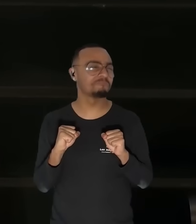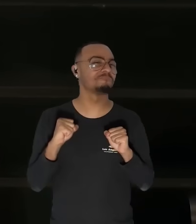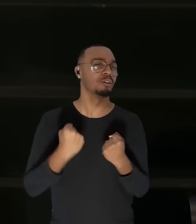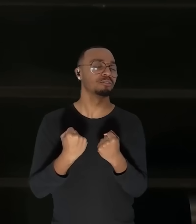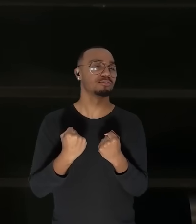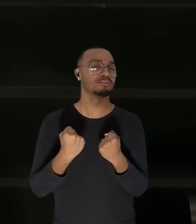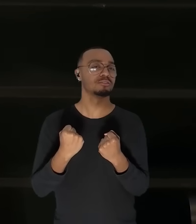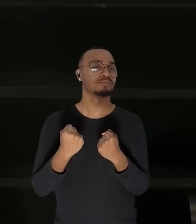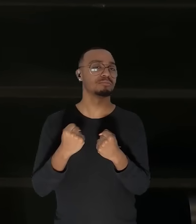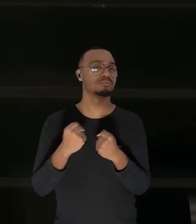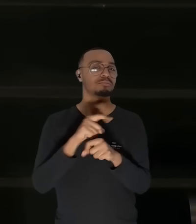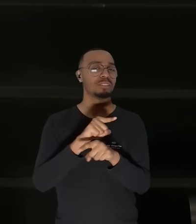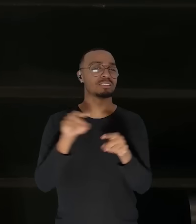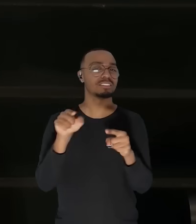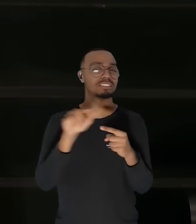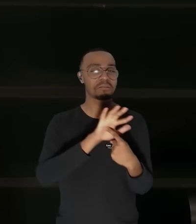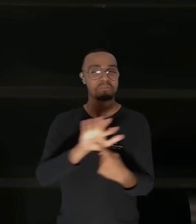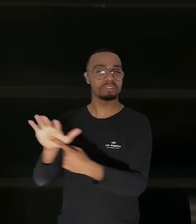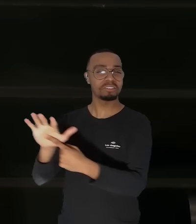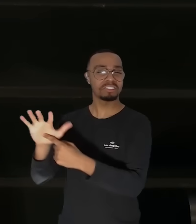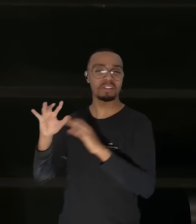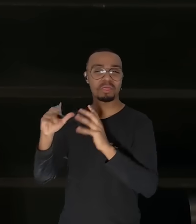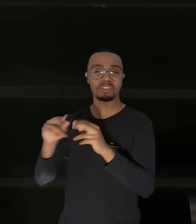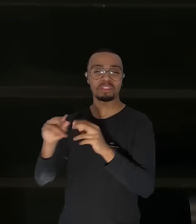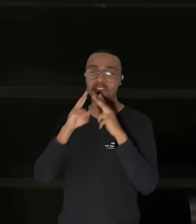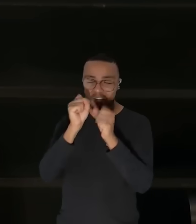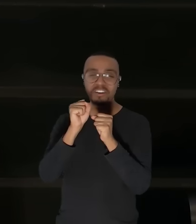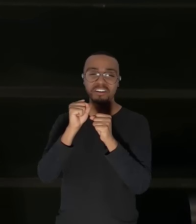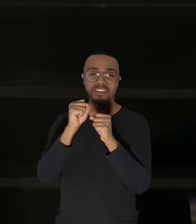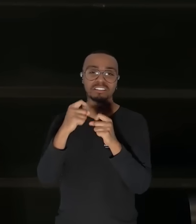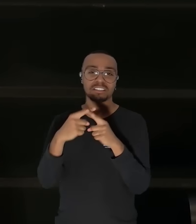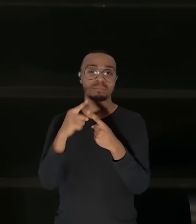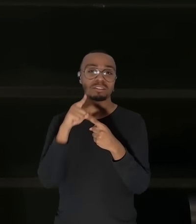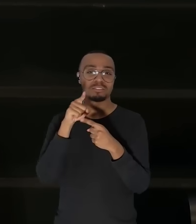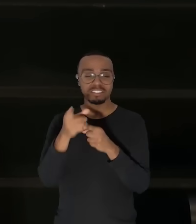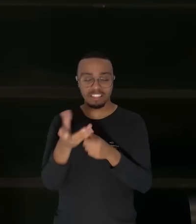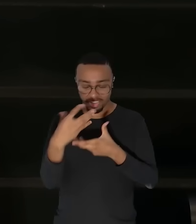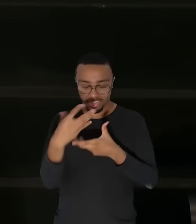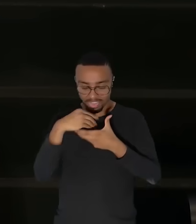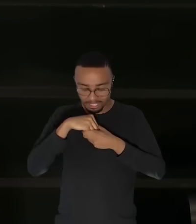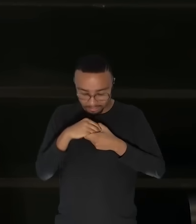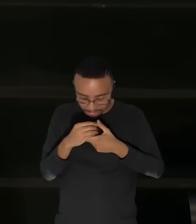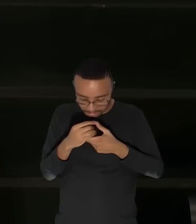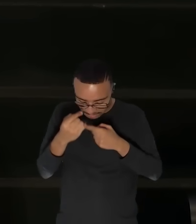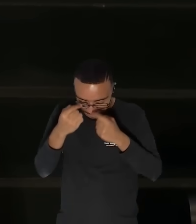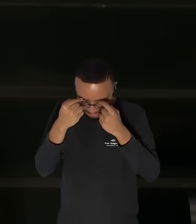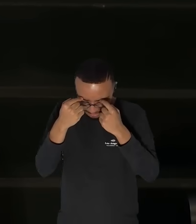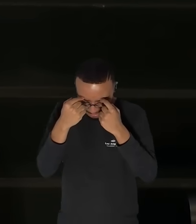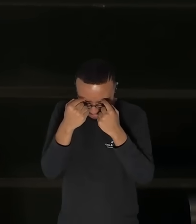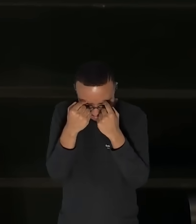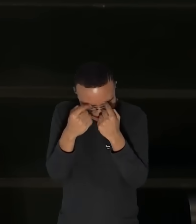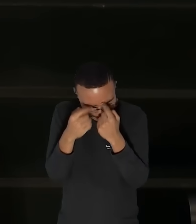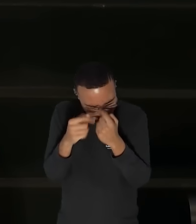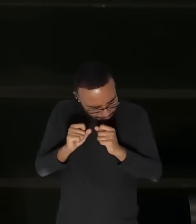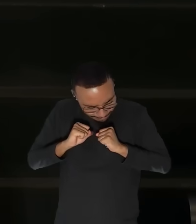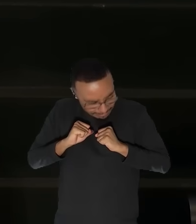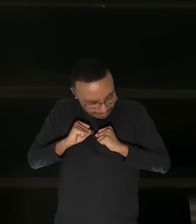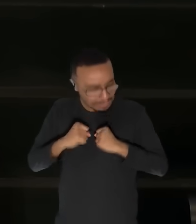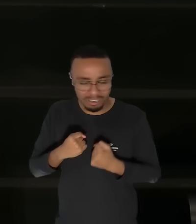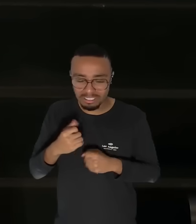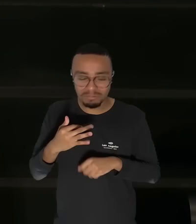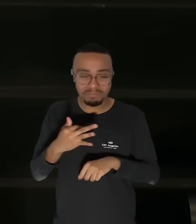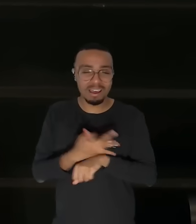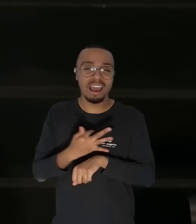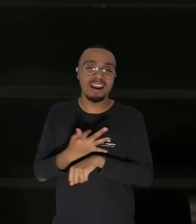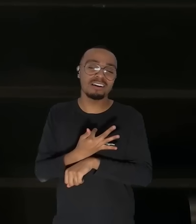em segredo, quando você tem que ser forte para todo mundo, mas você precisa entender que dentro de você há um esforço descomunal para sobreviver.